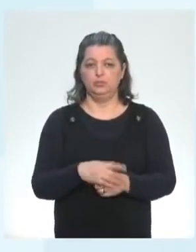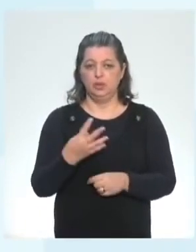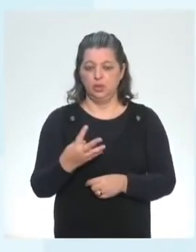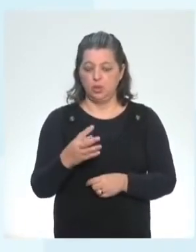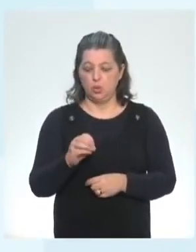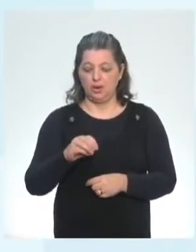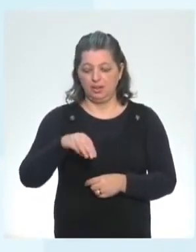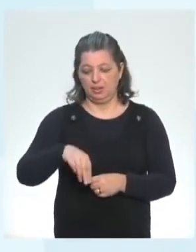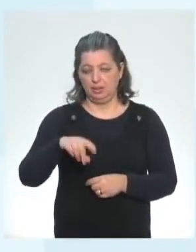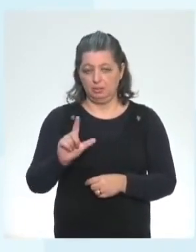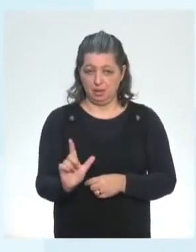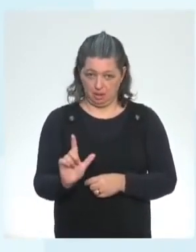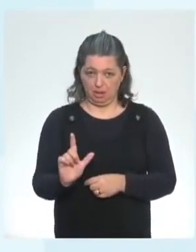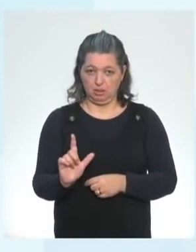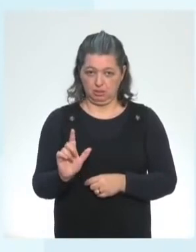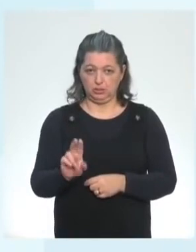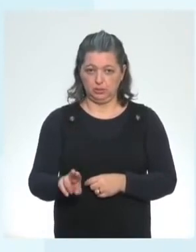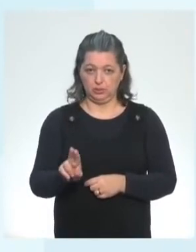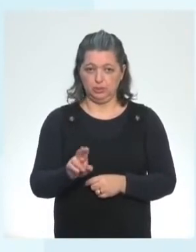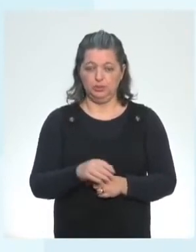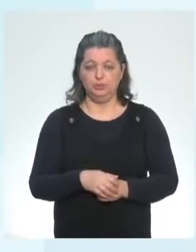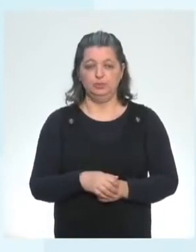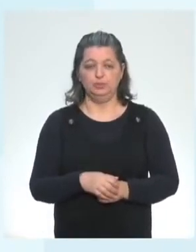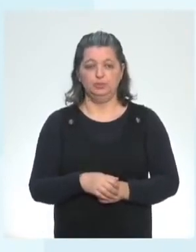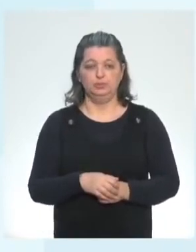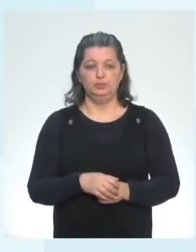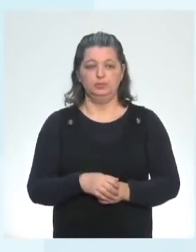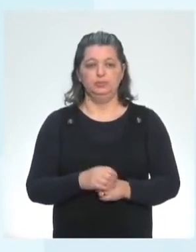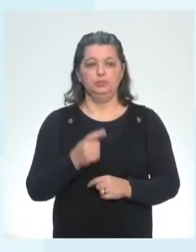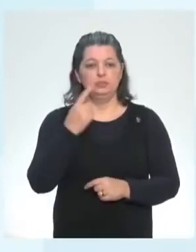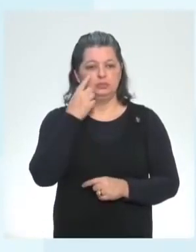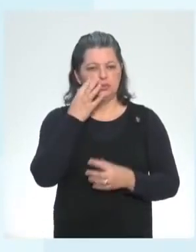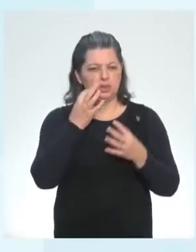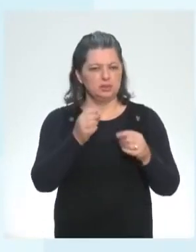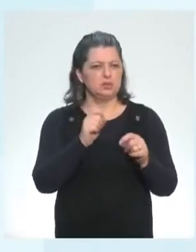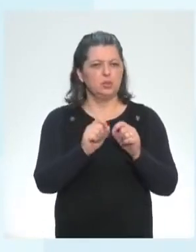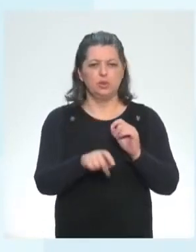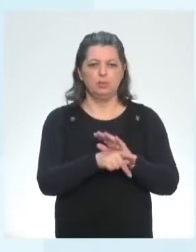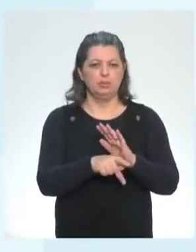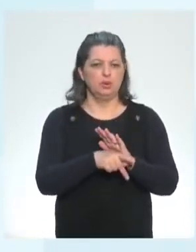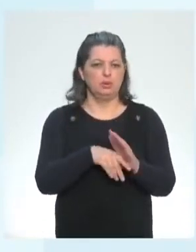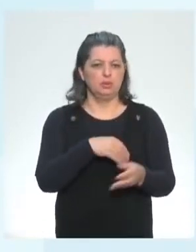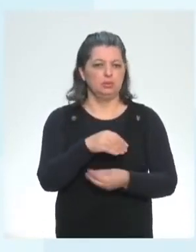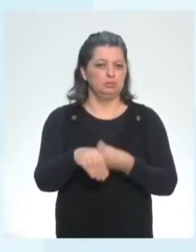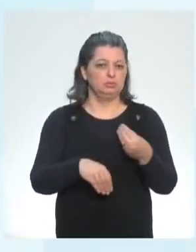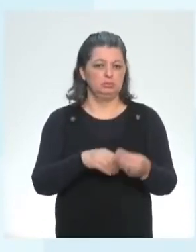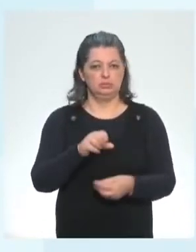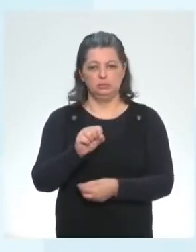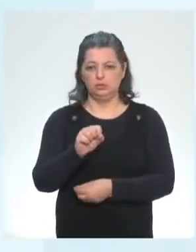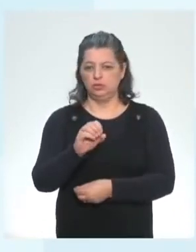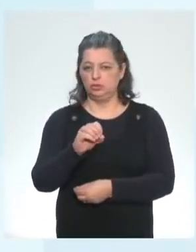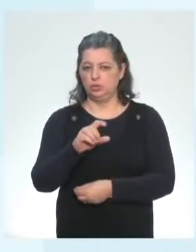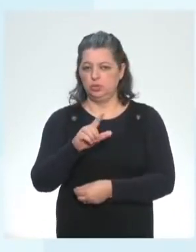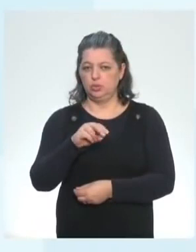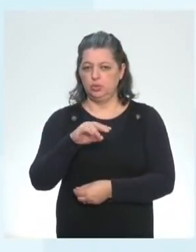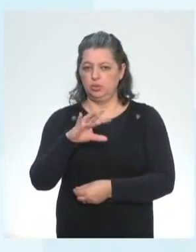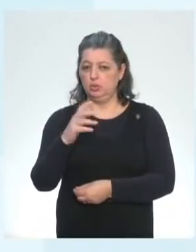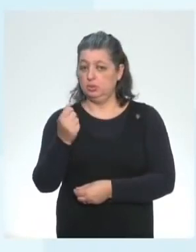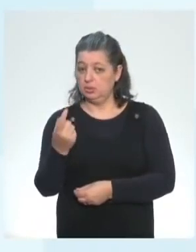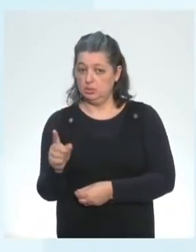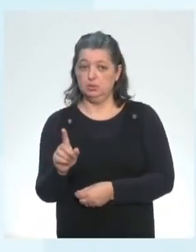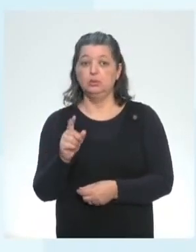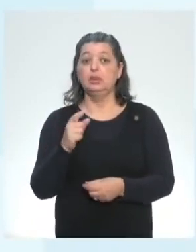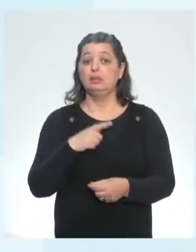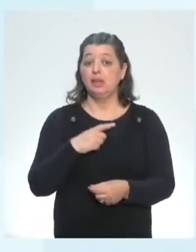40 ml. Aqui eu tenho que me atentar para o volume da solução, porque eu tenho